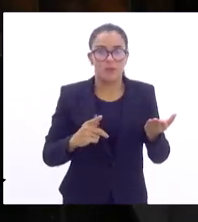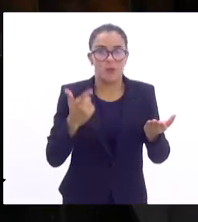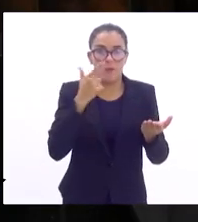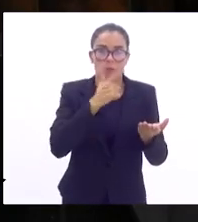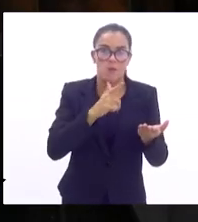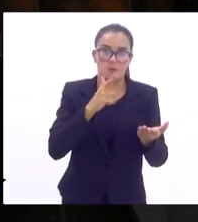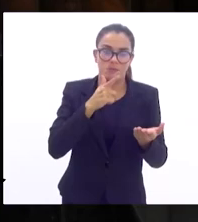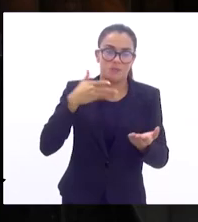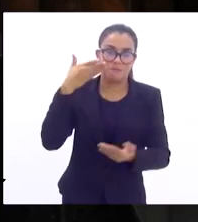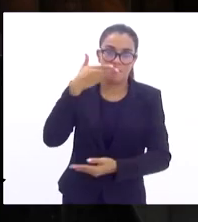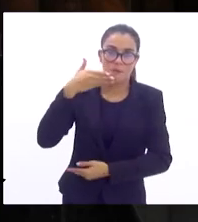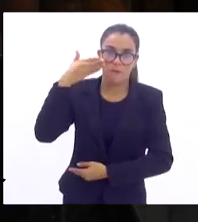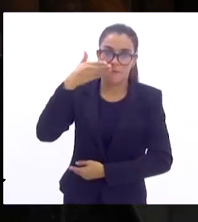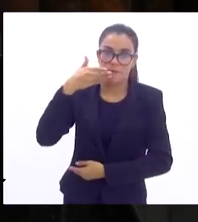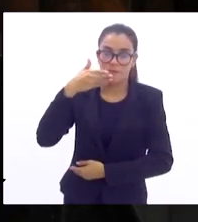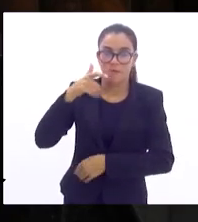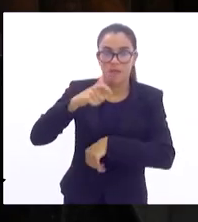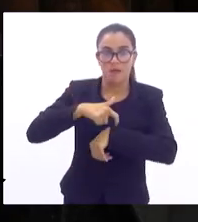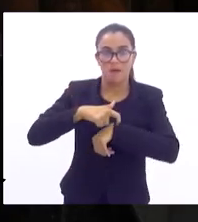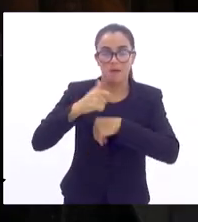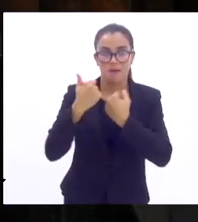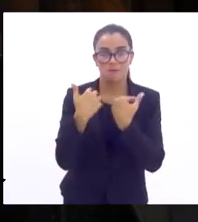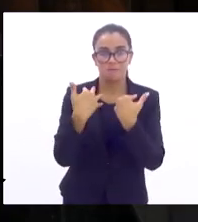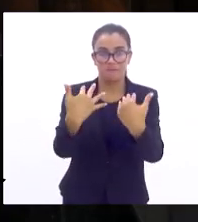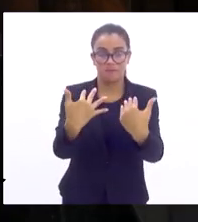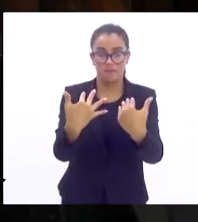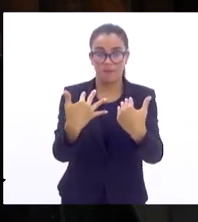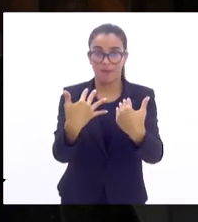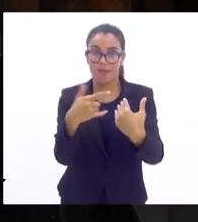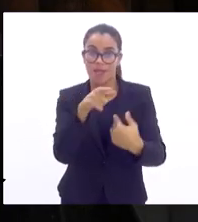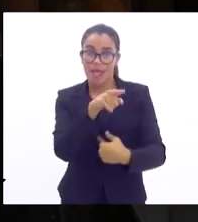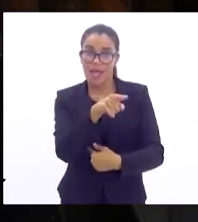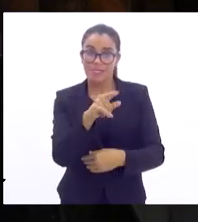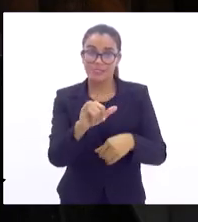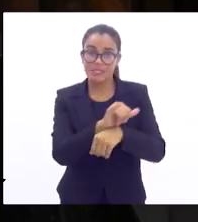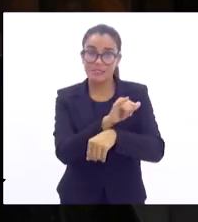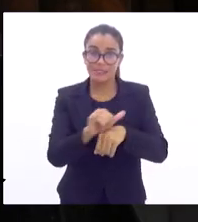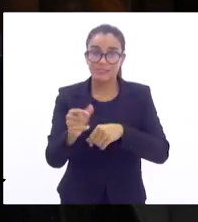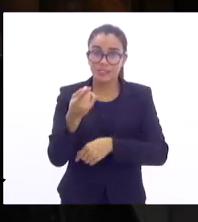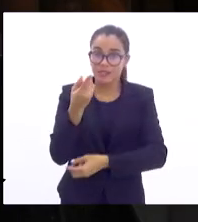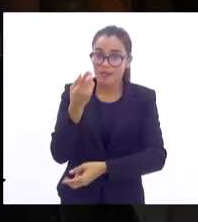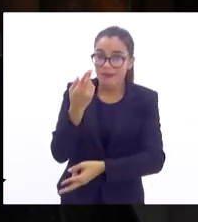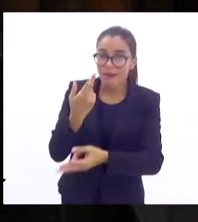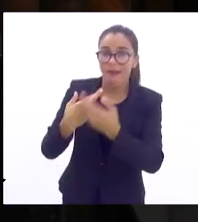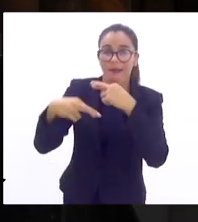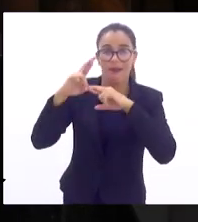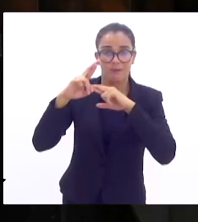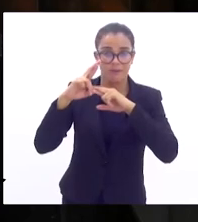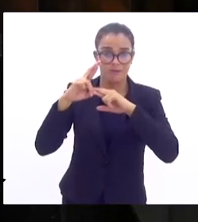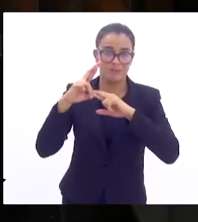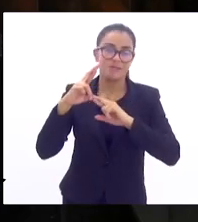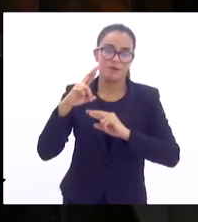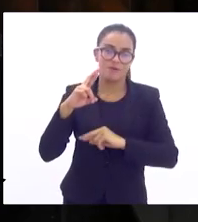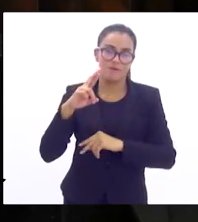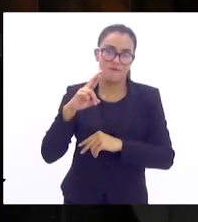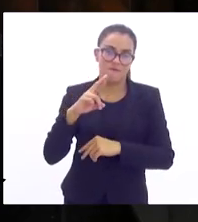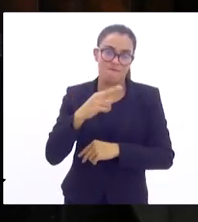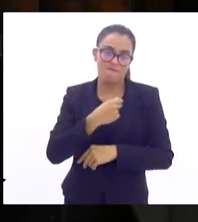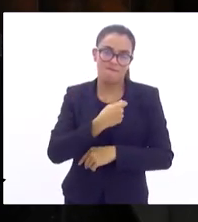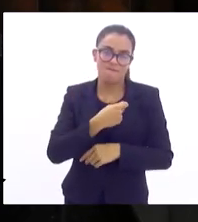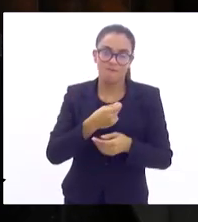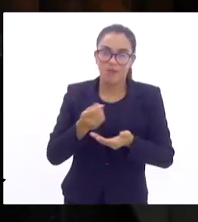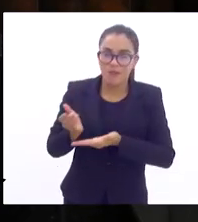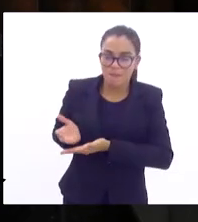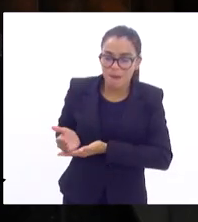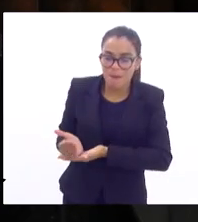pública o regime de recuperação fiscal usando o termo da moda ele